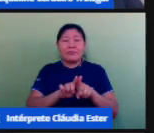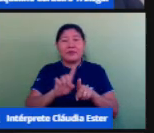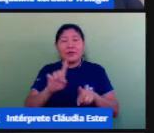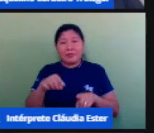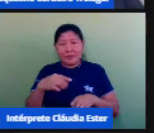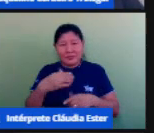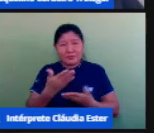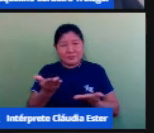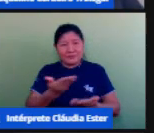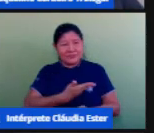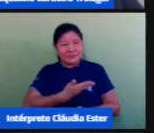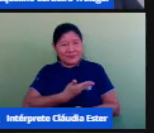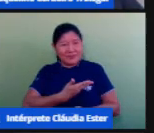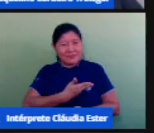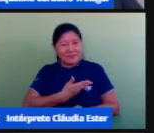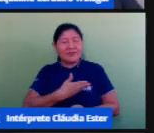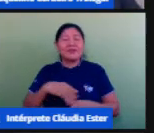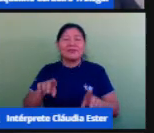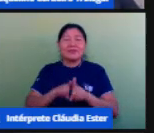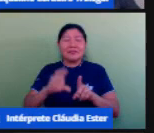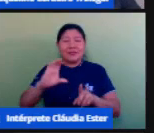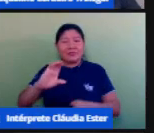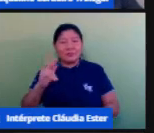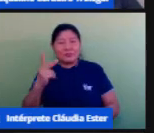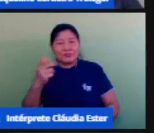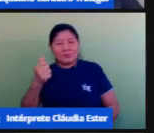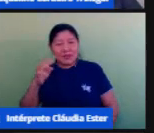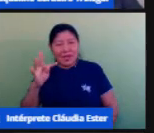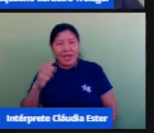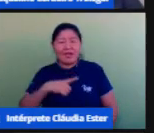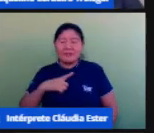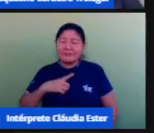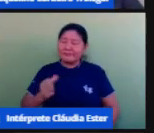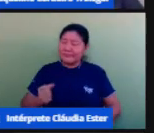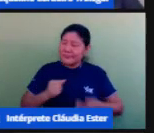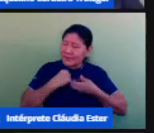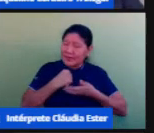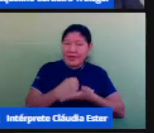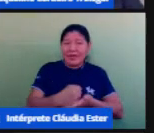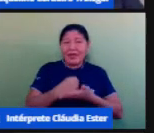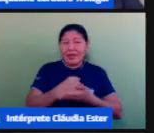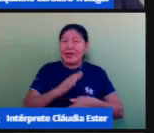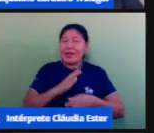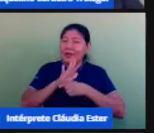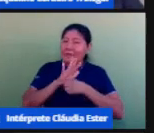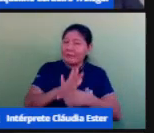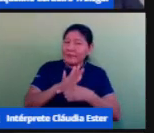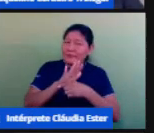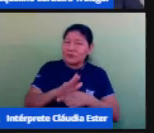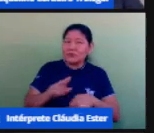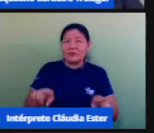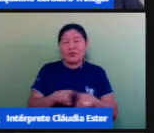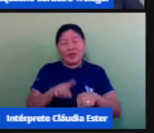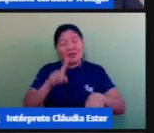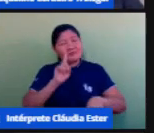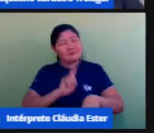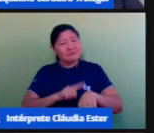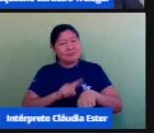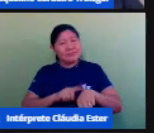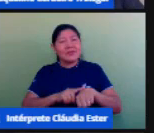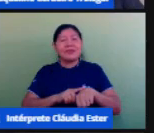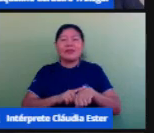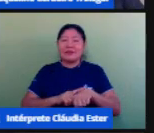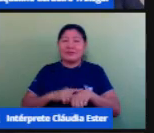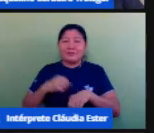chat, a professora Berenice e o professor Ademilson, que também estão nos ajudando agora nesse momento, respondendo aí